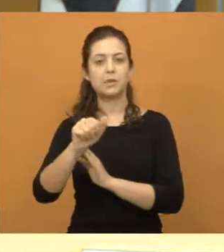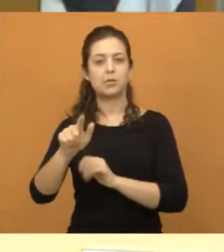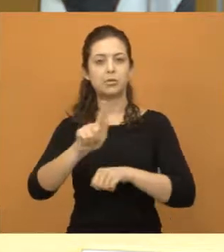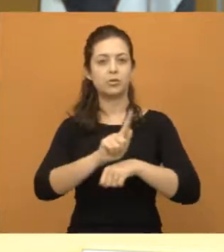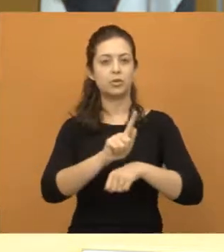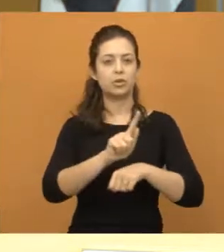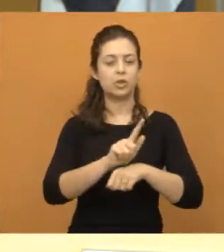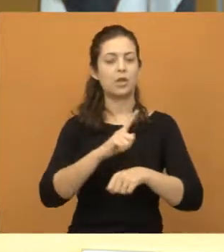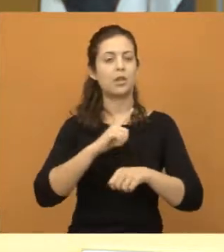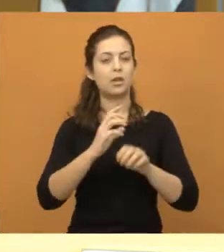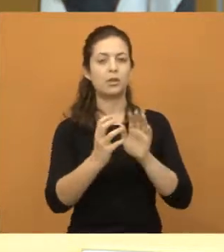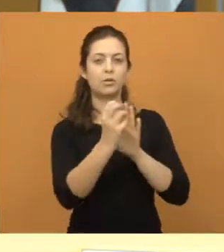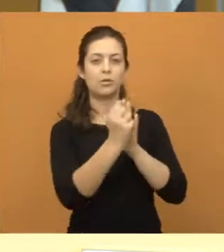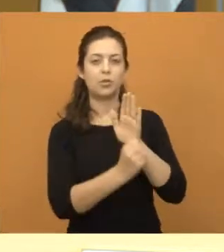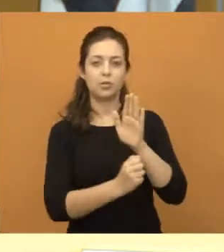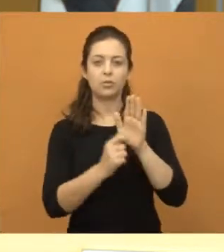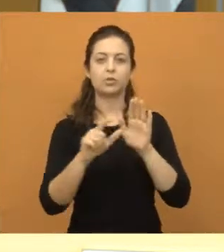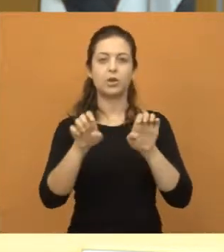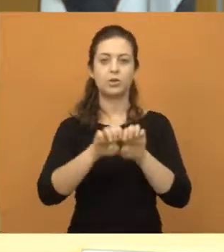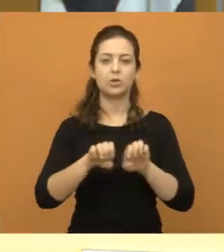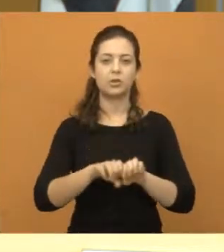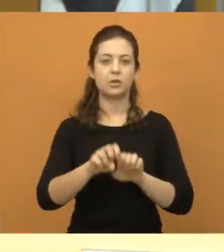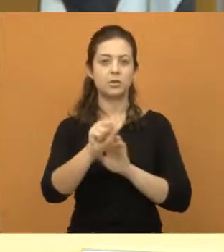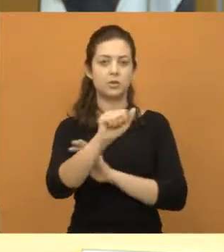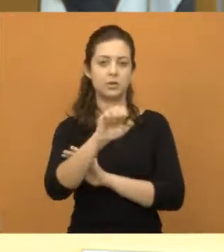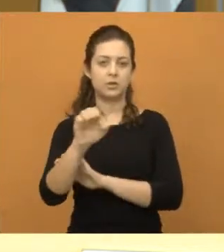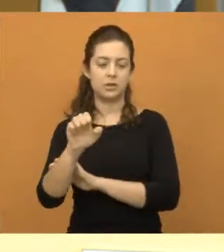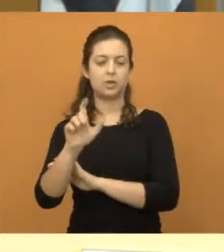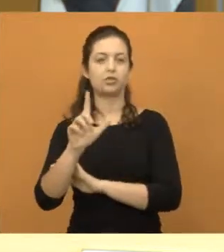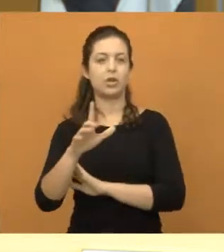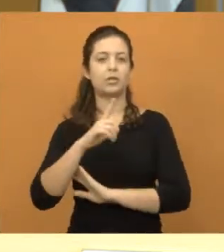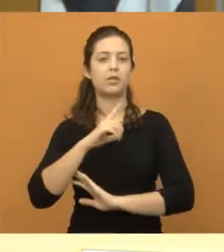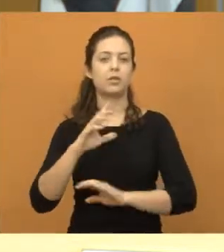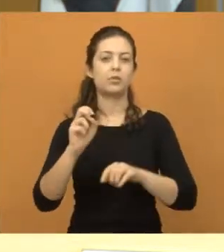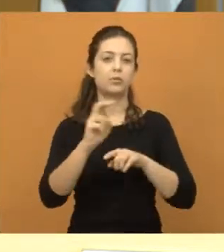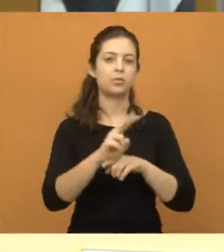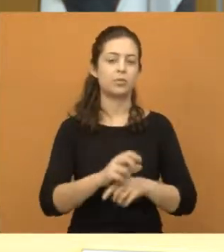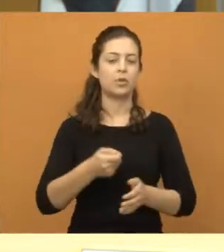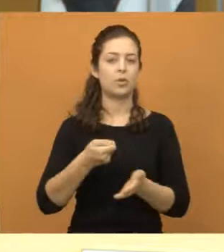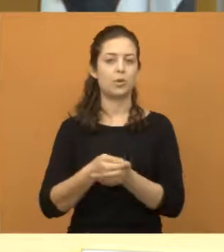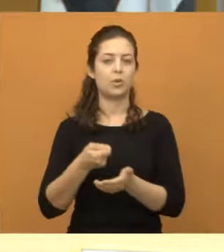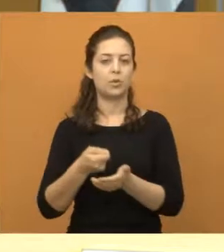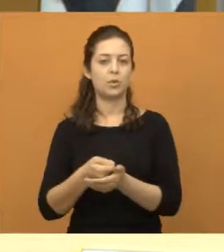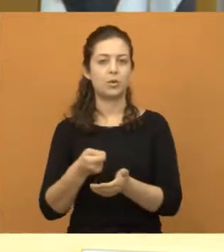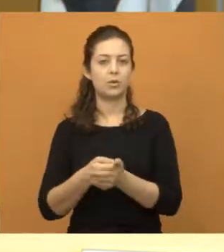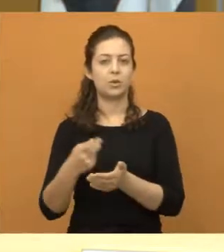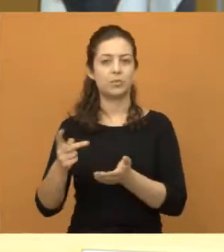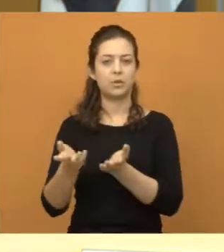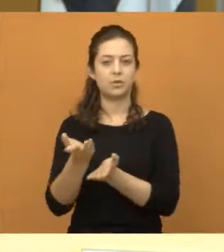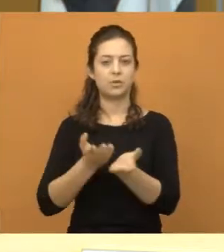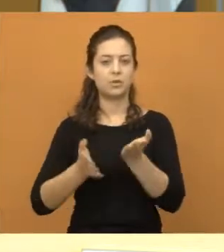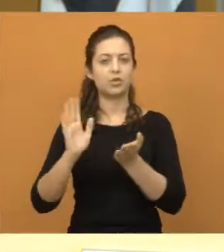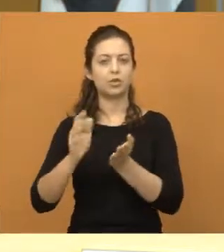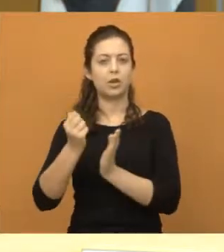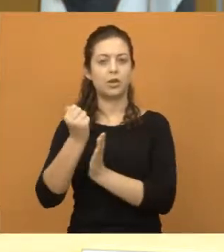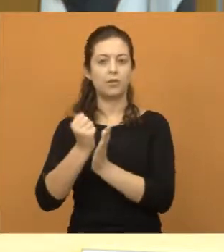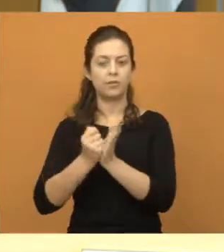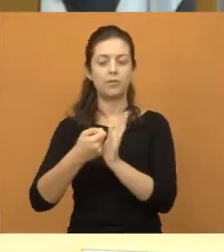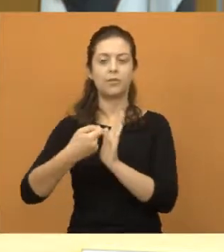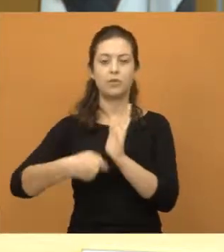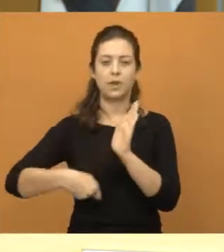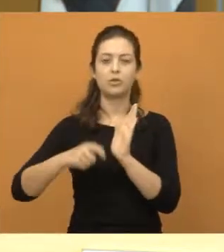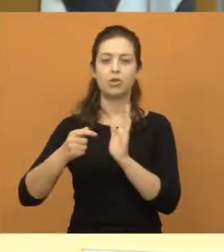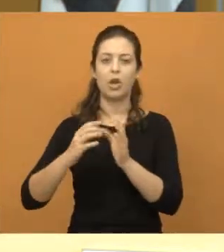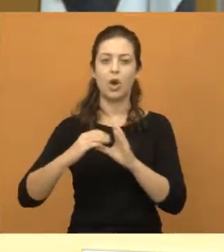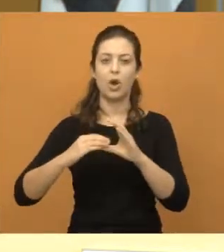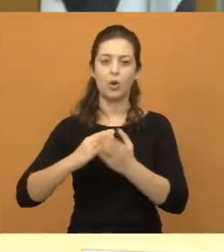gerente previstos na estrutura do SAAI são ocupados obrigatoriamente por servidores efetivos,